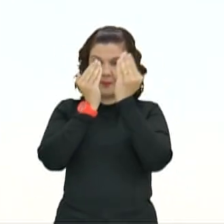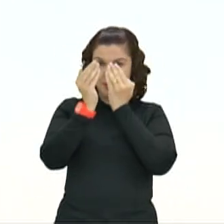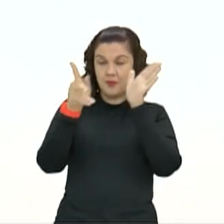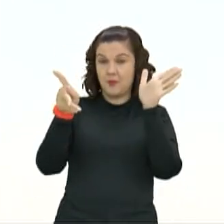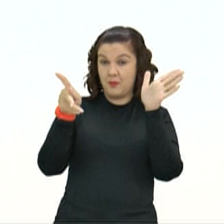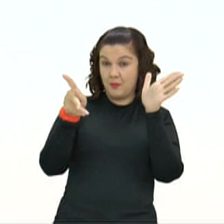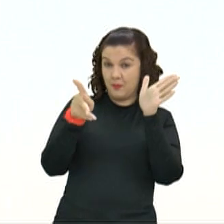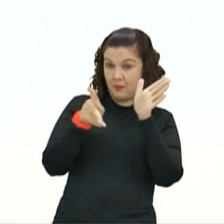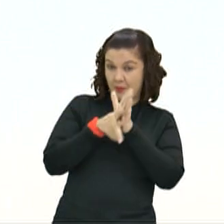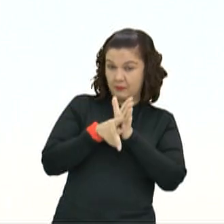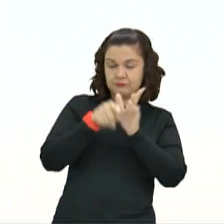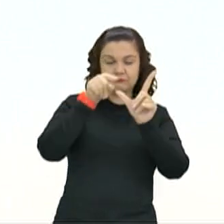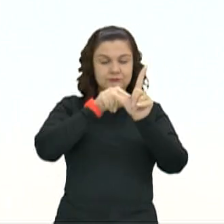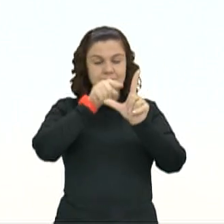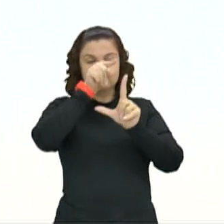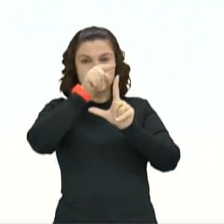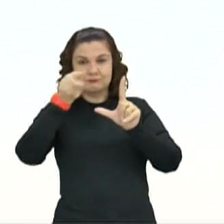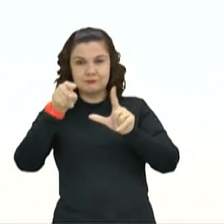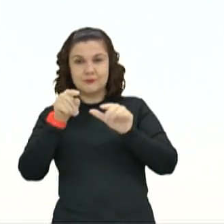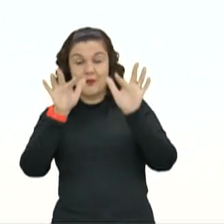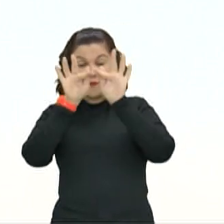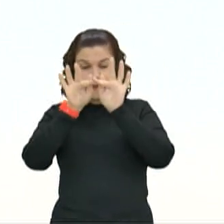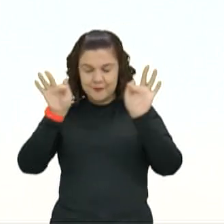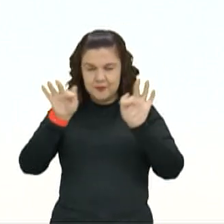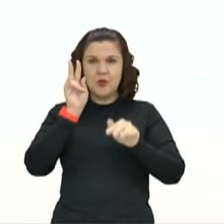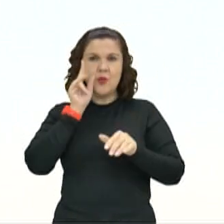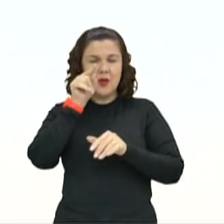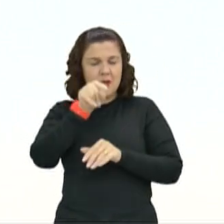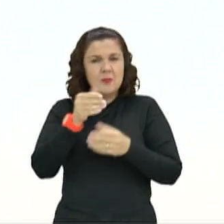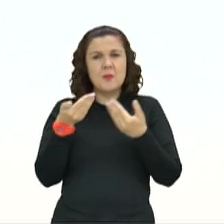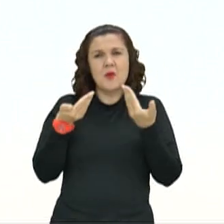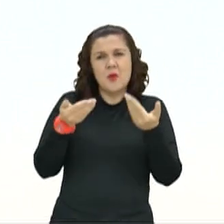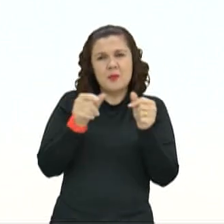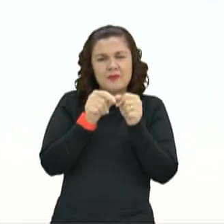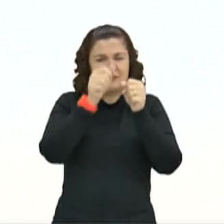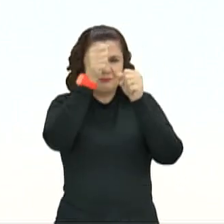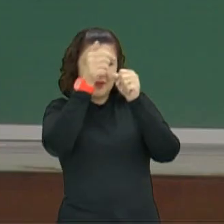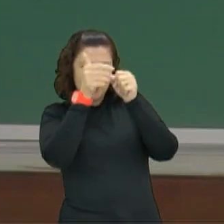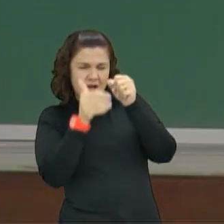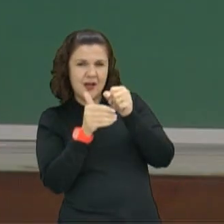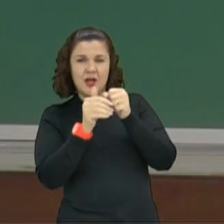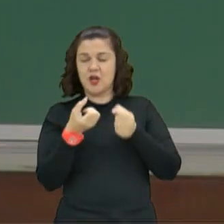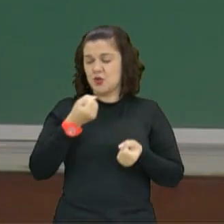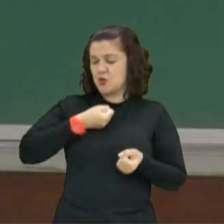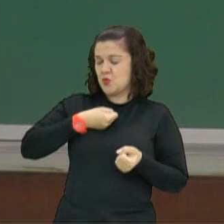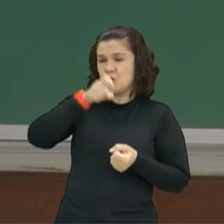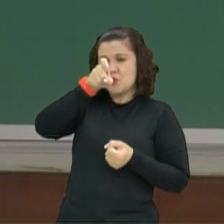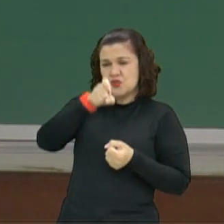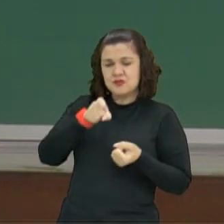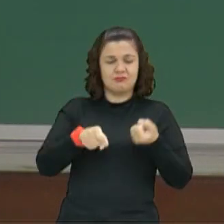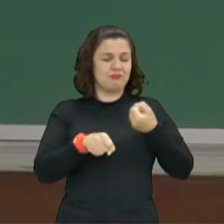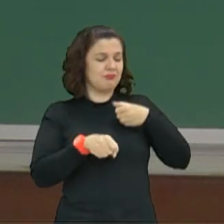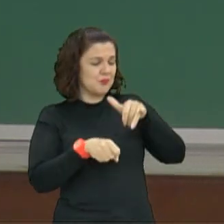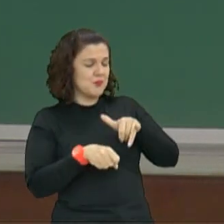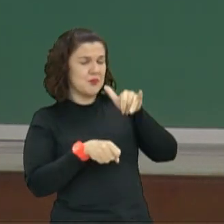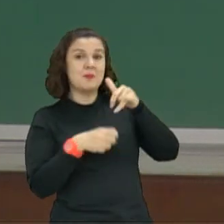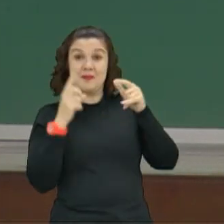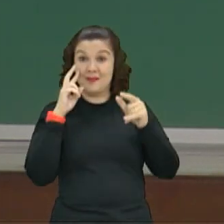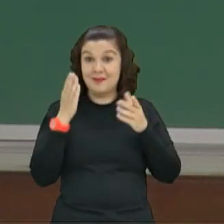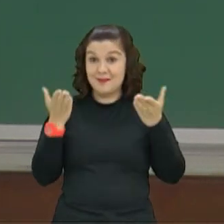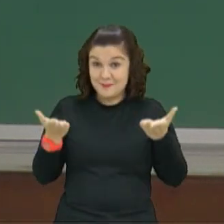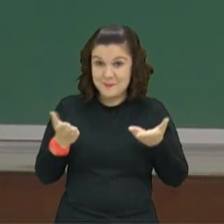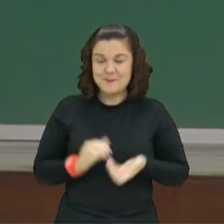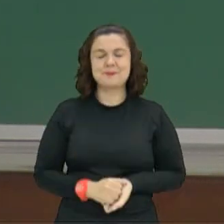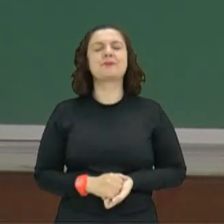de funções. Exatamente, aquelas funções, como que fazia tudo aquilo, os valores de x, os valores de y lá, né?